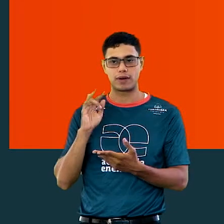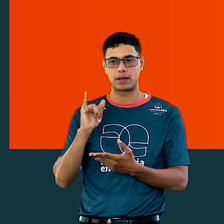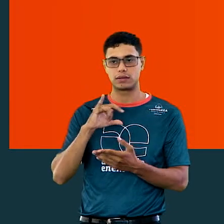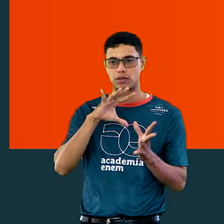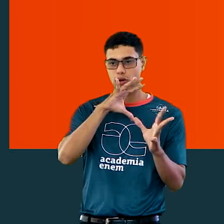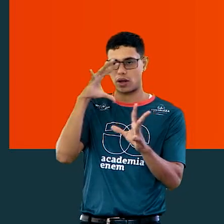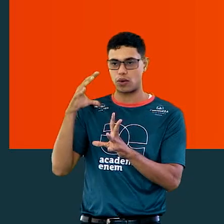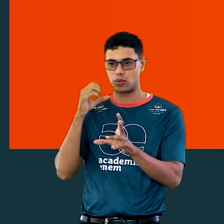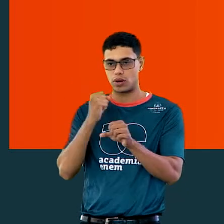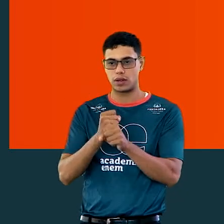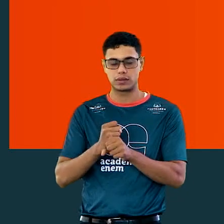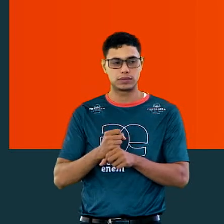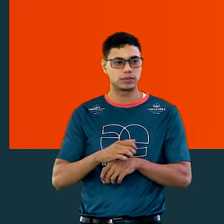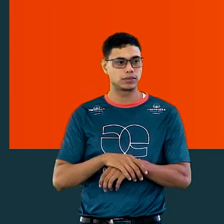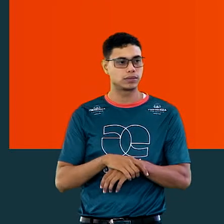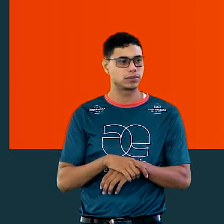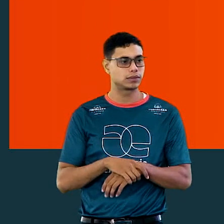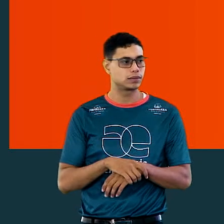lá.